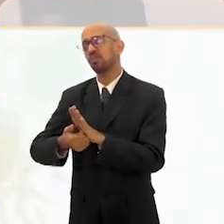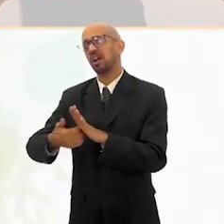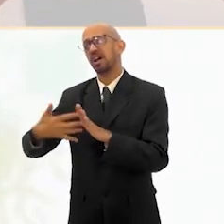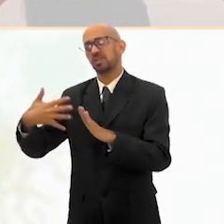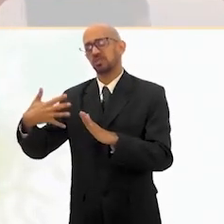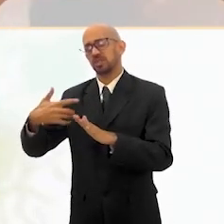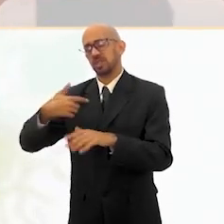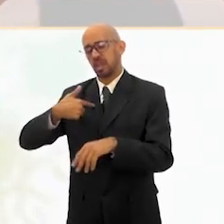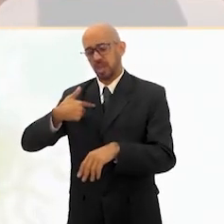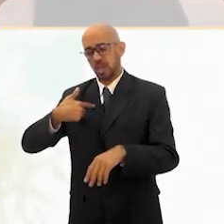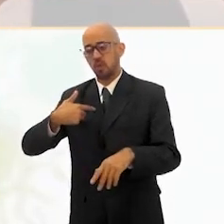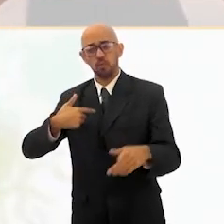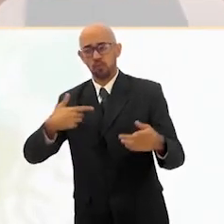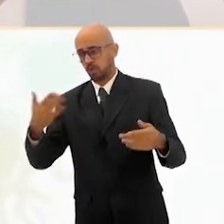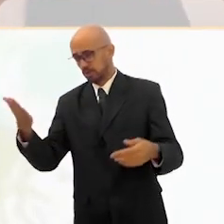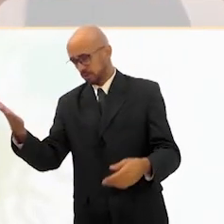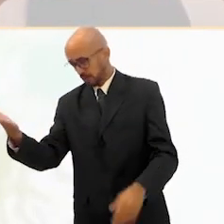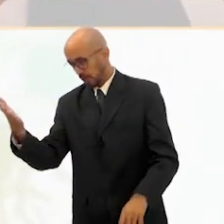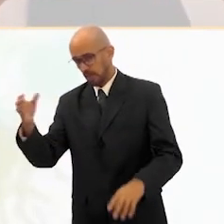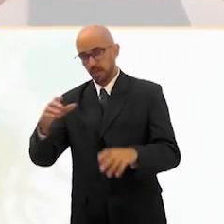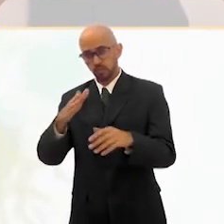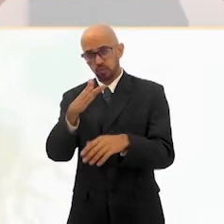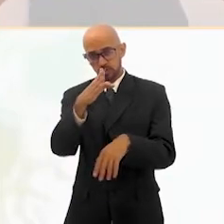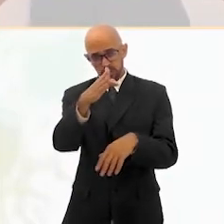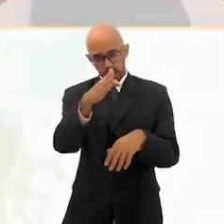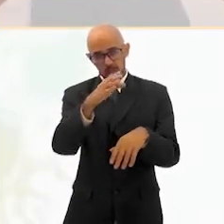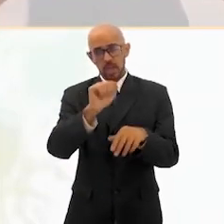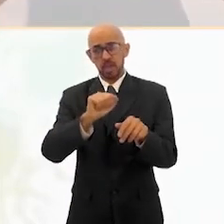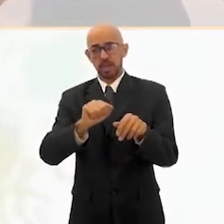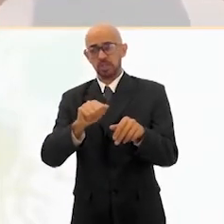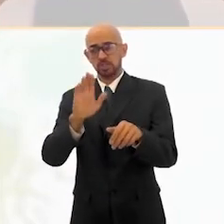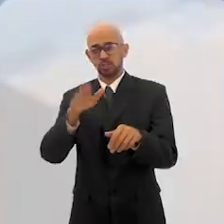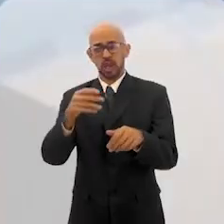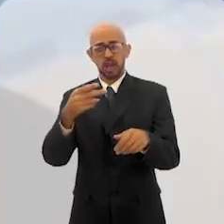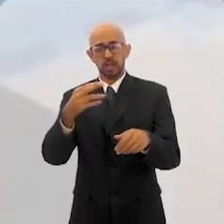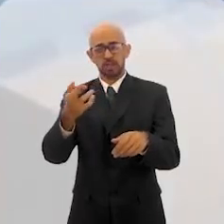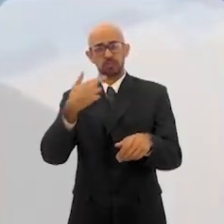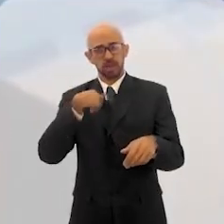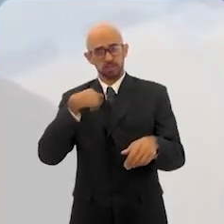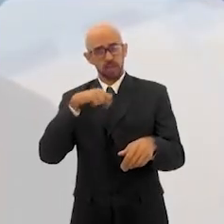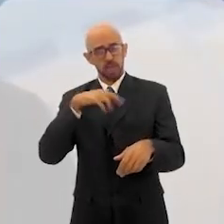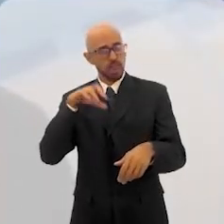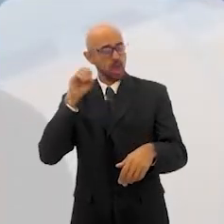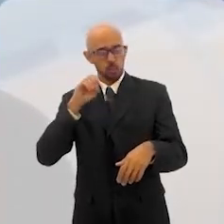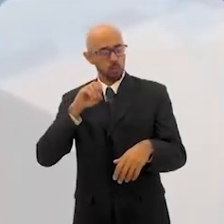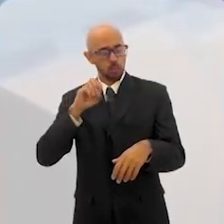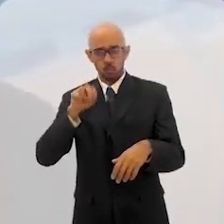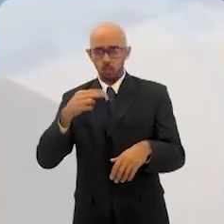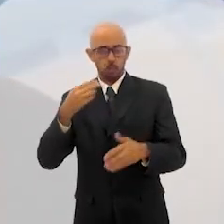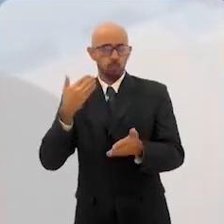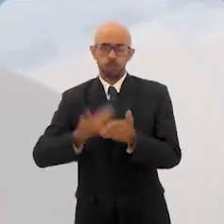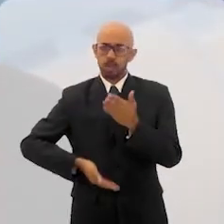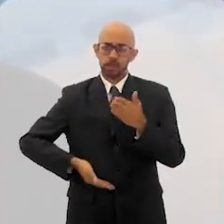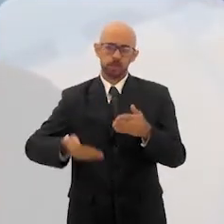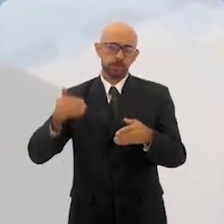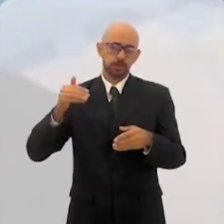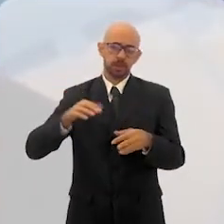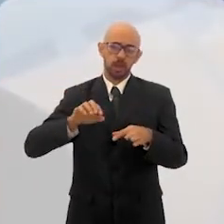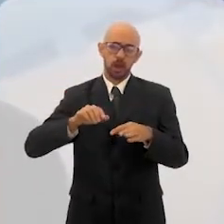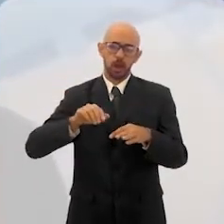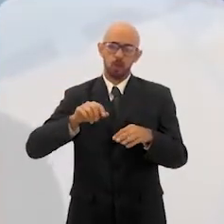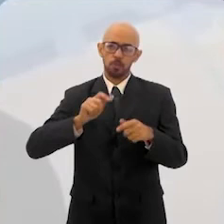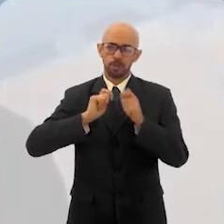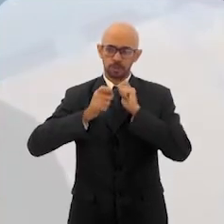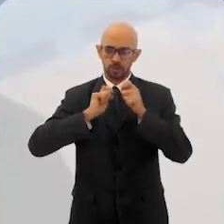né, eu, você, todo mundo que está aqui nos vendo, já recebeu não. Já perdeu processos seletivos,